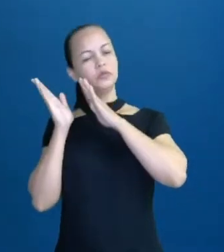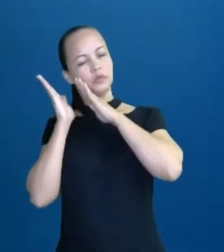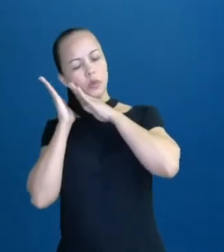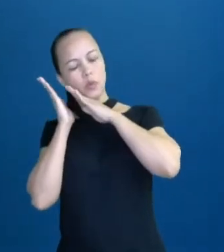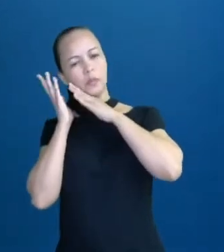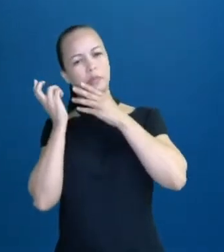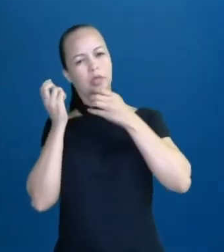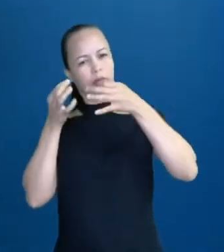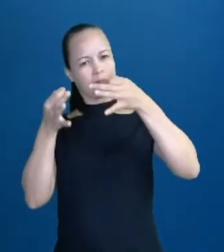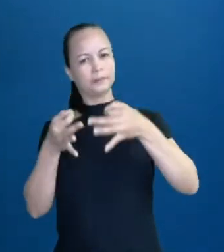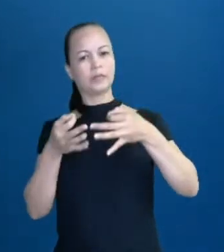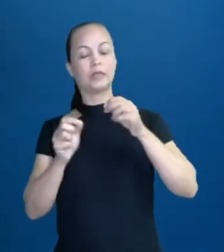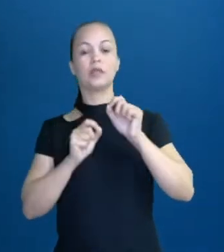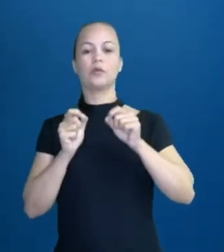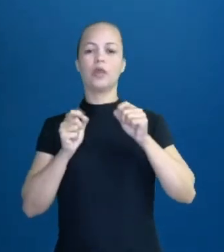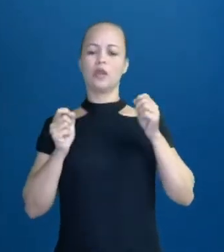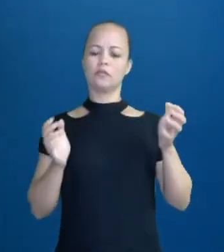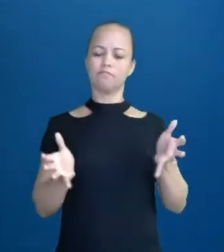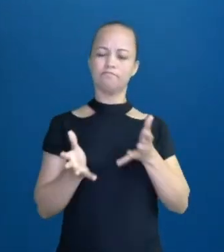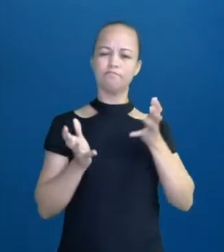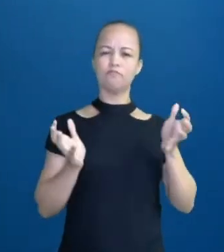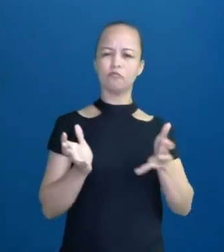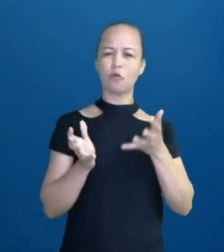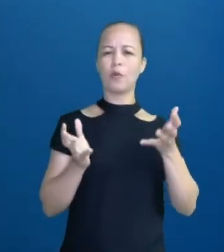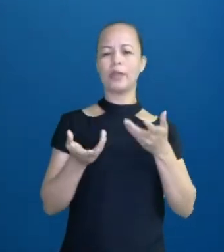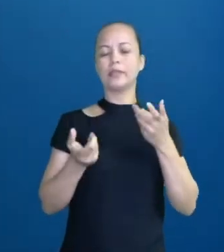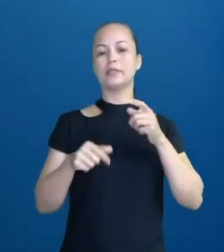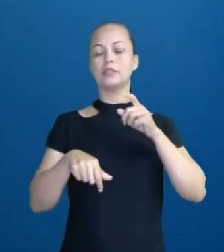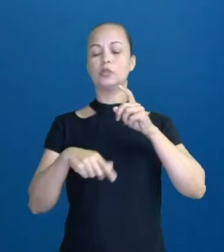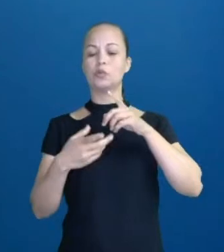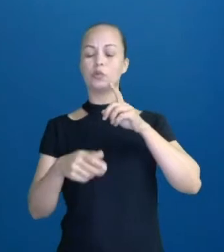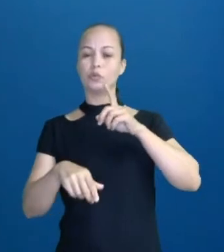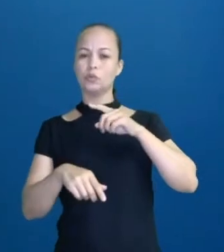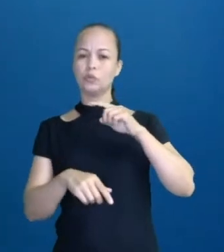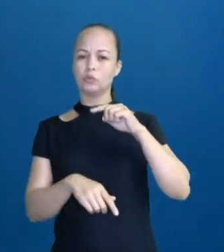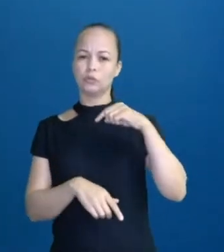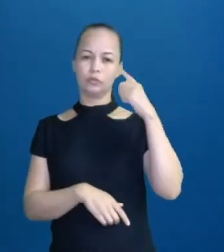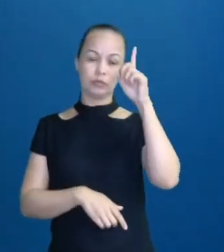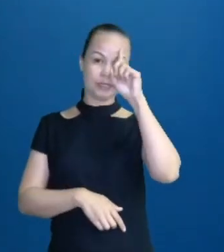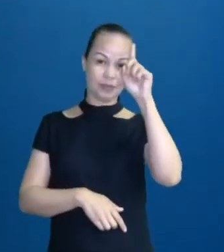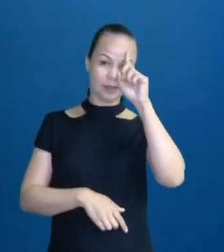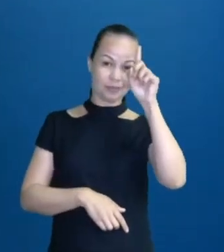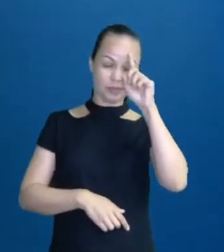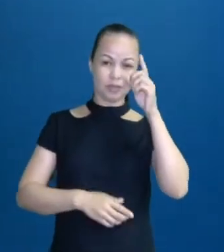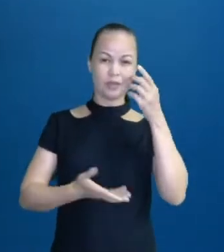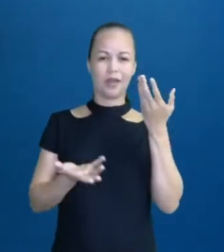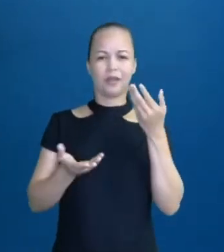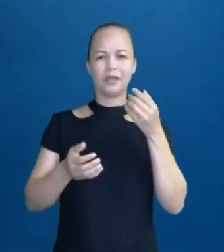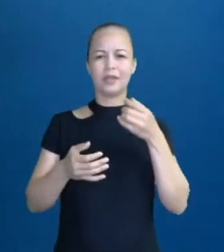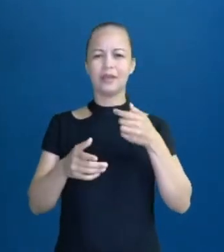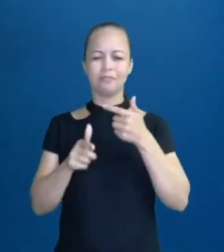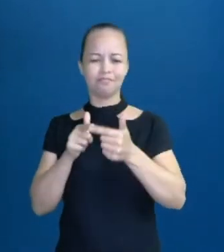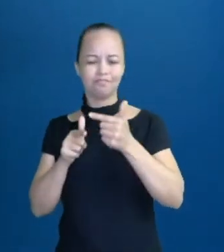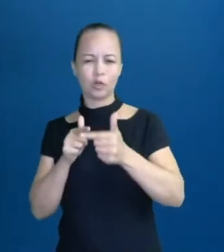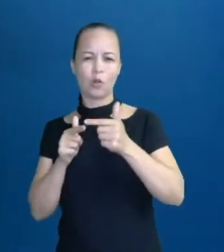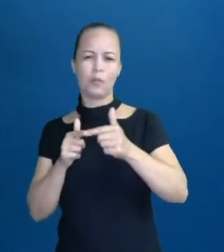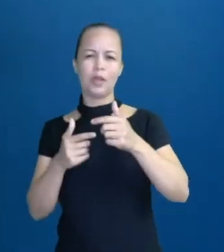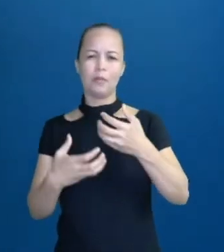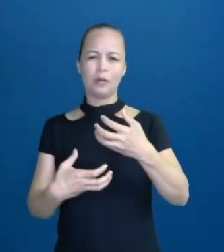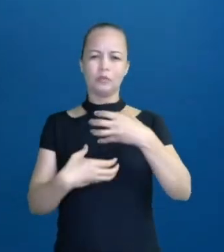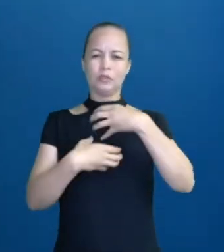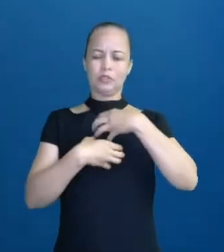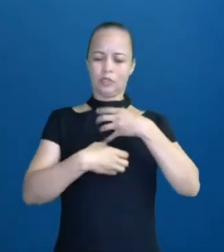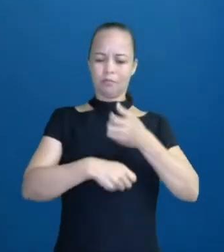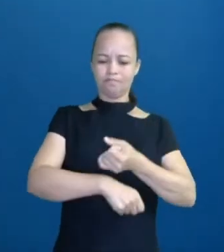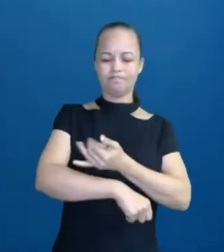vai estar exercendo influência direta, né, em situações cotidianas, né, que afetam o nosso sistema emocional, né, tá